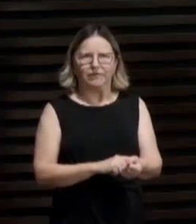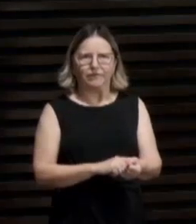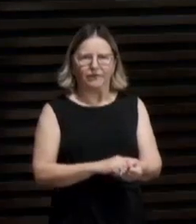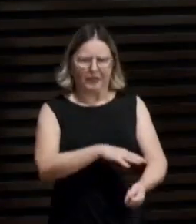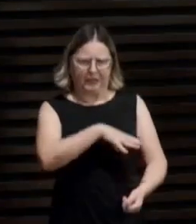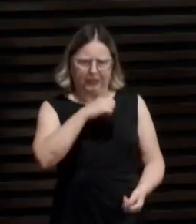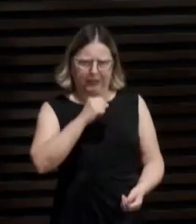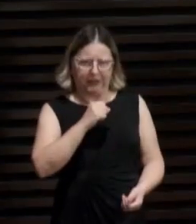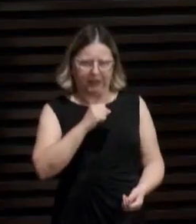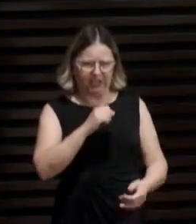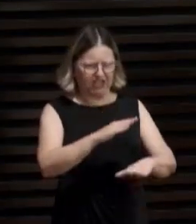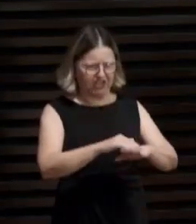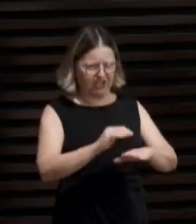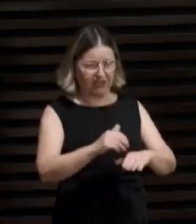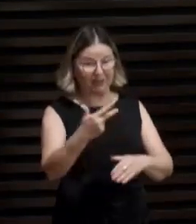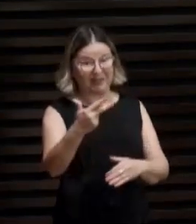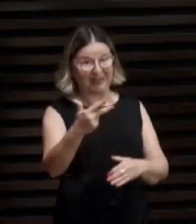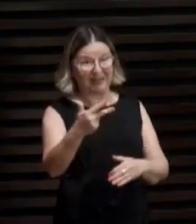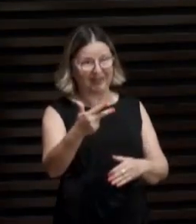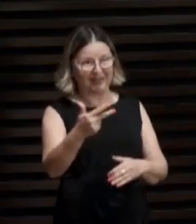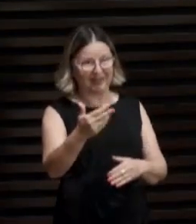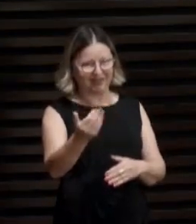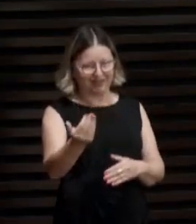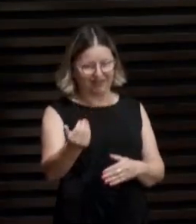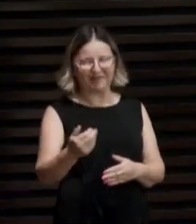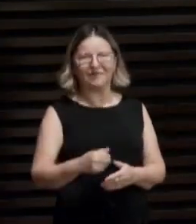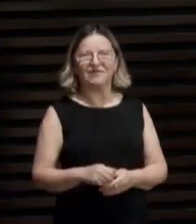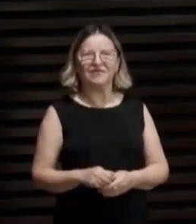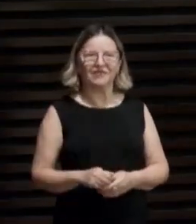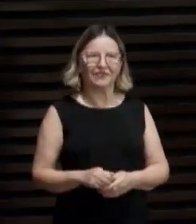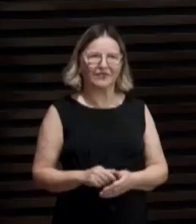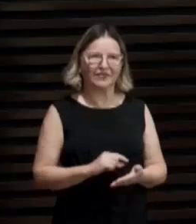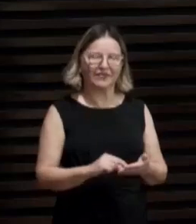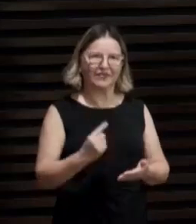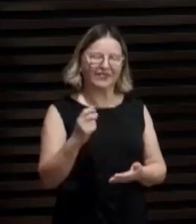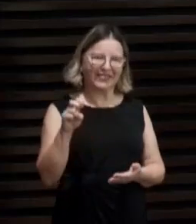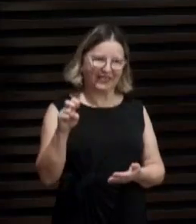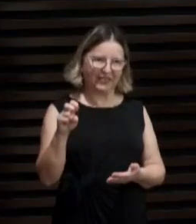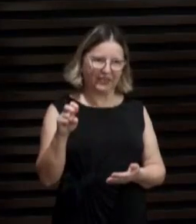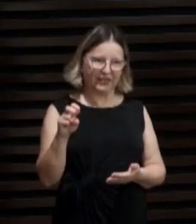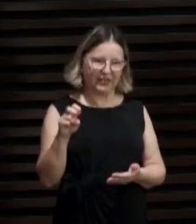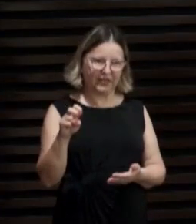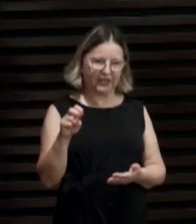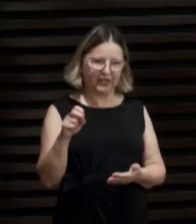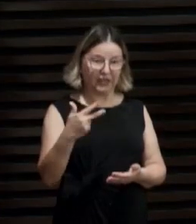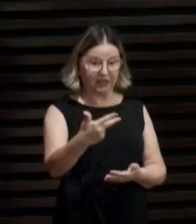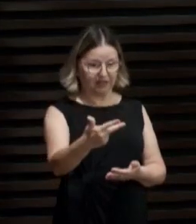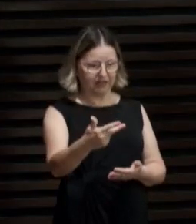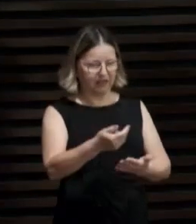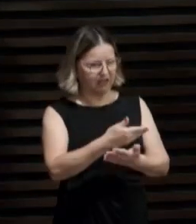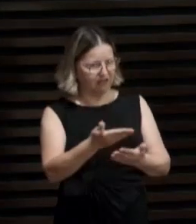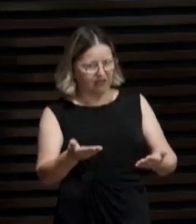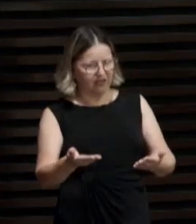e chama esses homens: vem cá. Versículo 15. Olha só, vocês que não estão